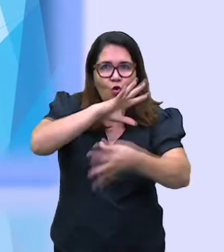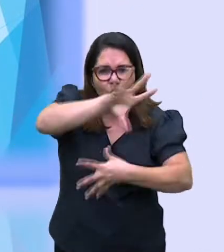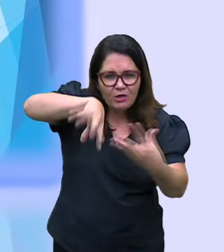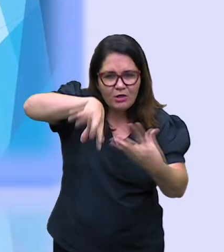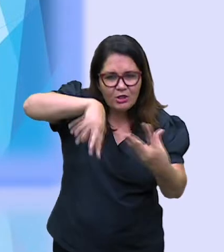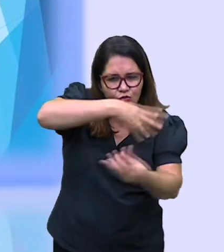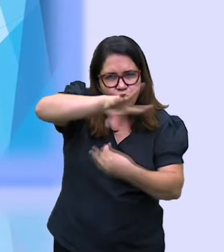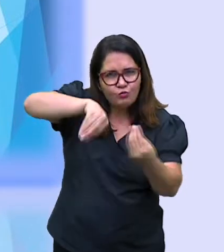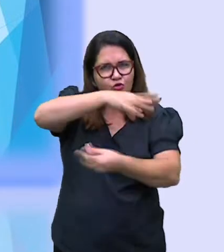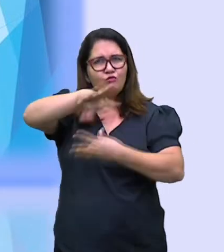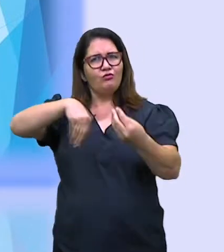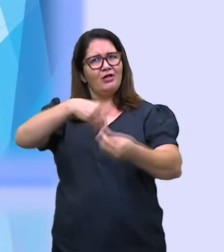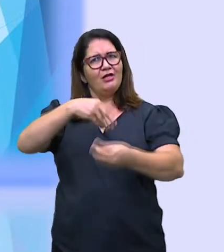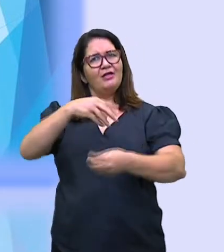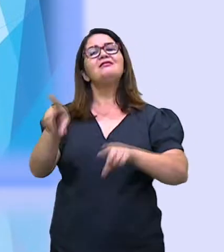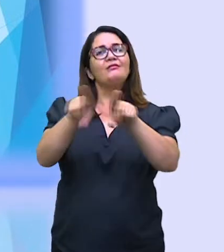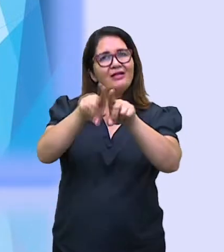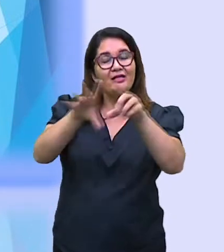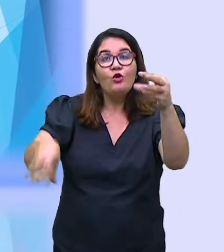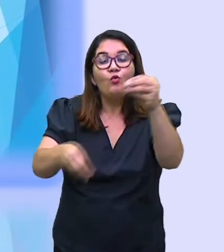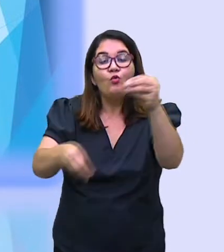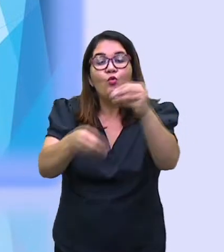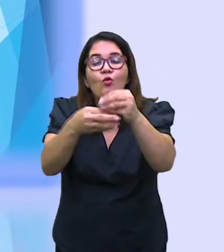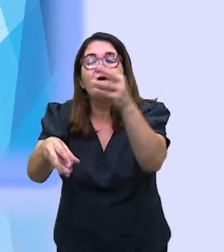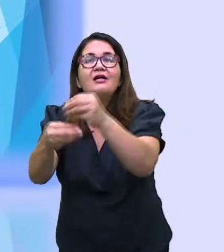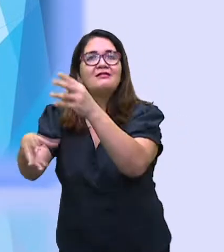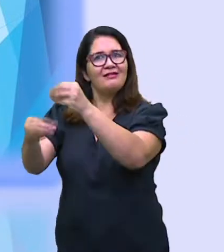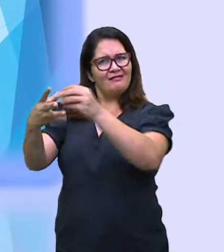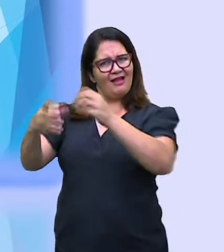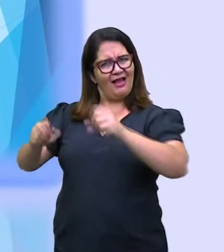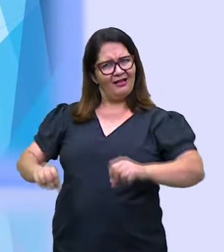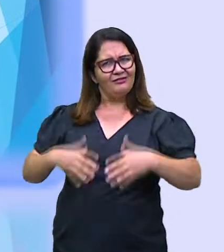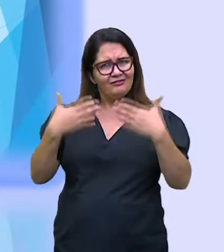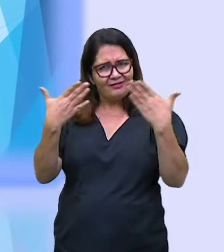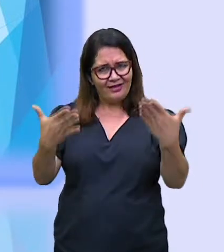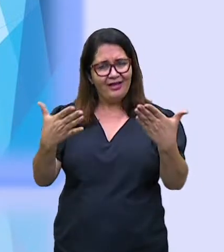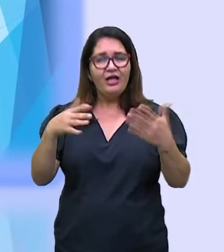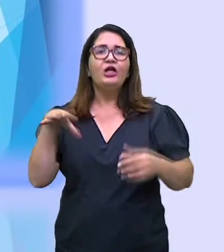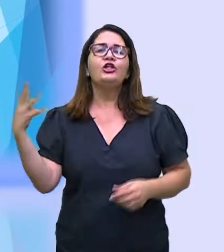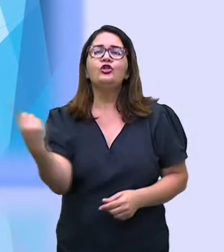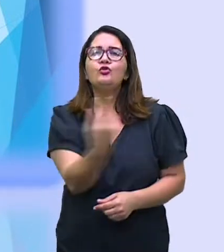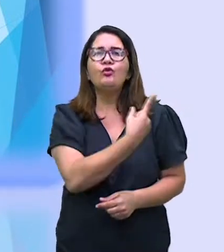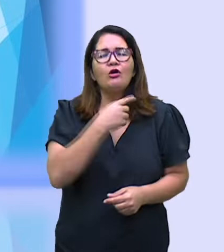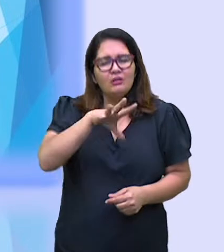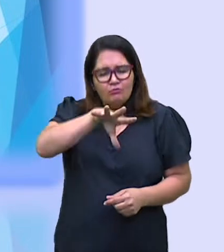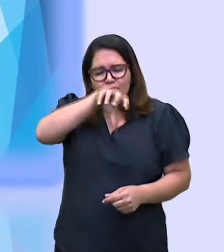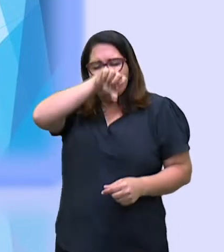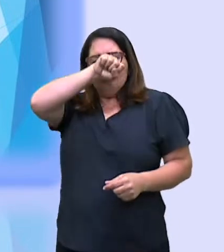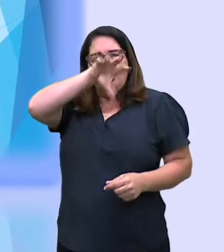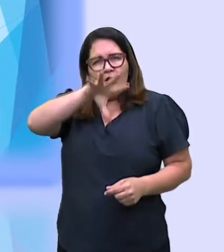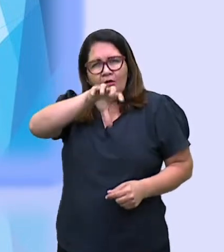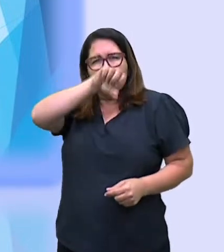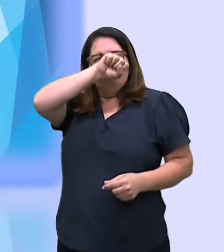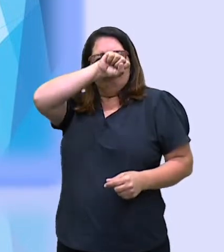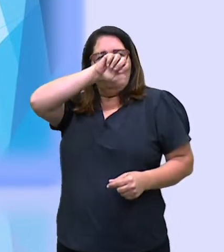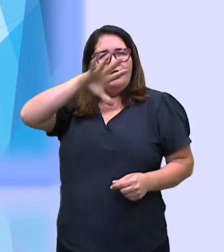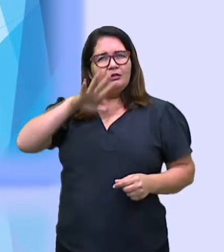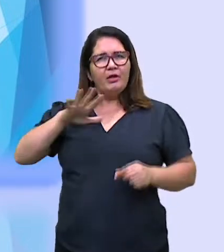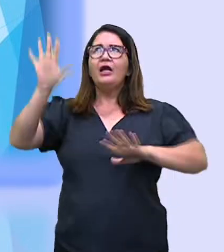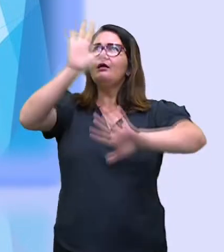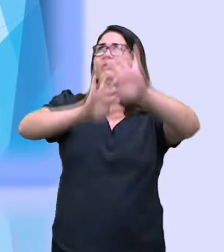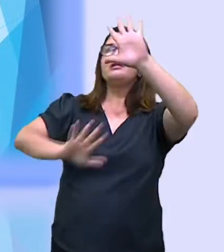é constituído este ar que a gente respira, né? Que está sobre o nosso ambiente, o lugar onde